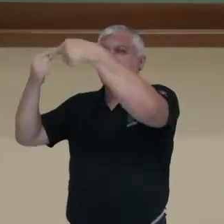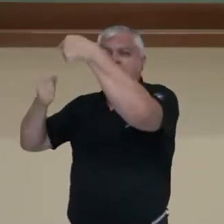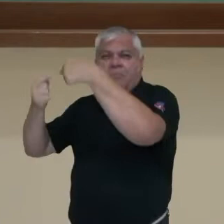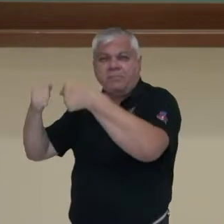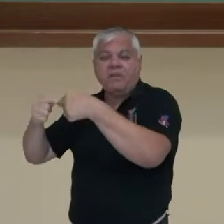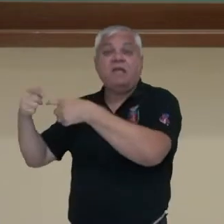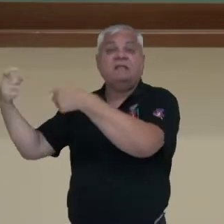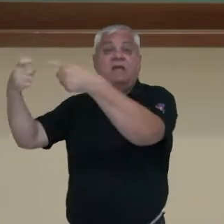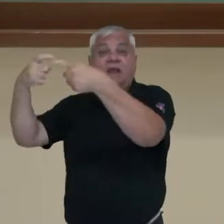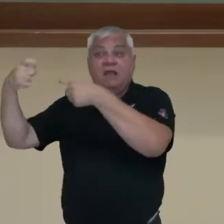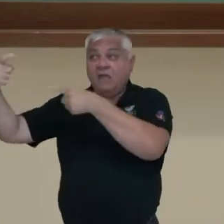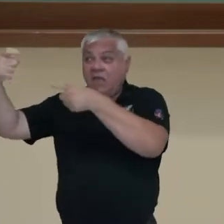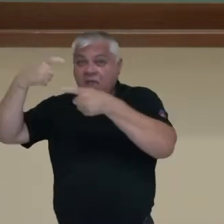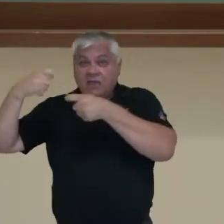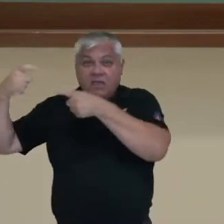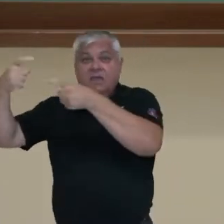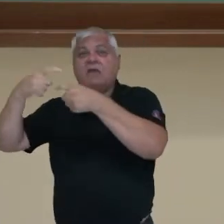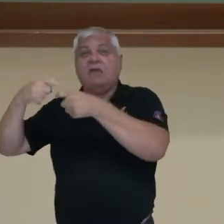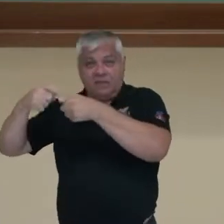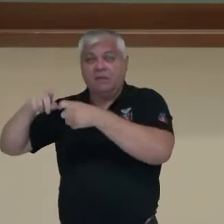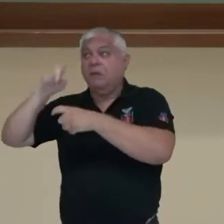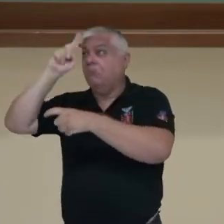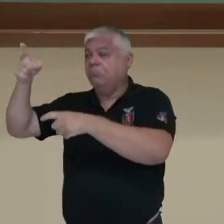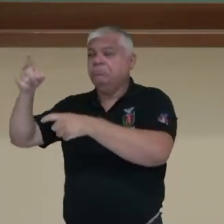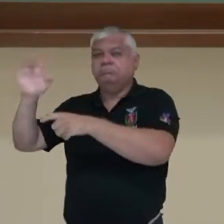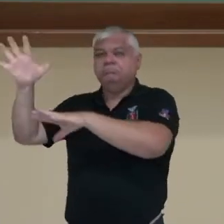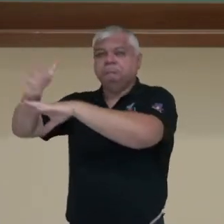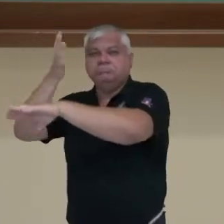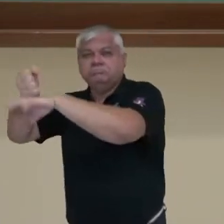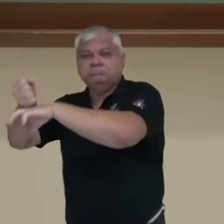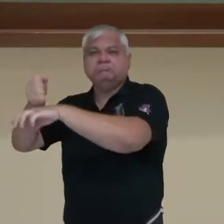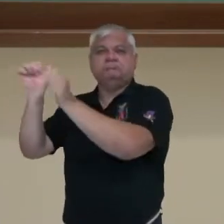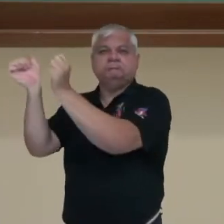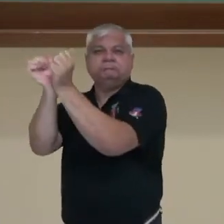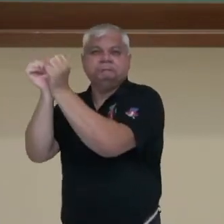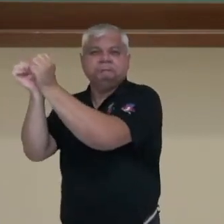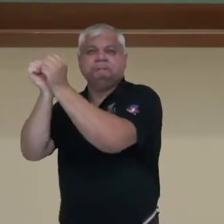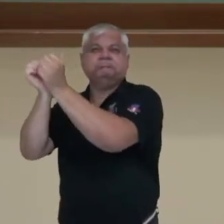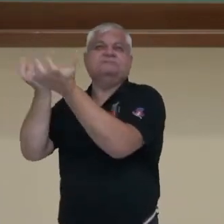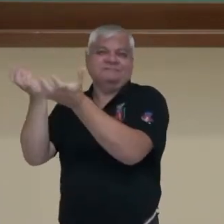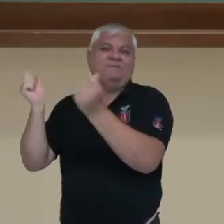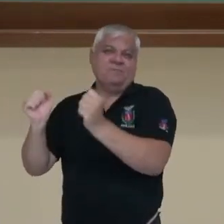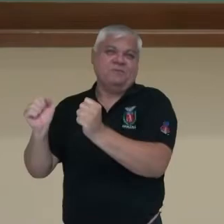pode escravizar um outro povo, o vencedor escravizando o perdedor.